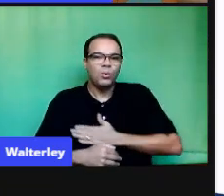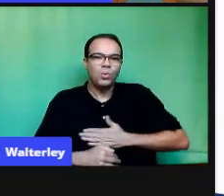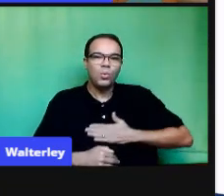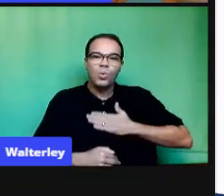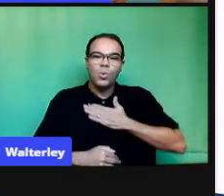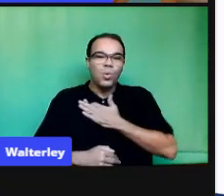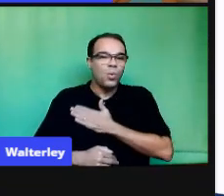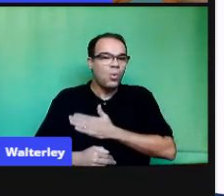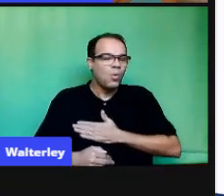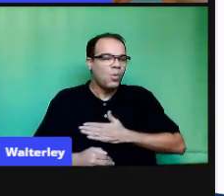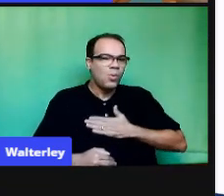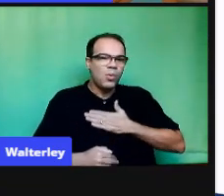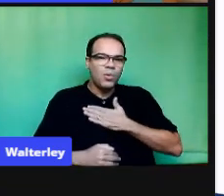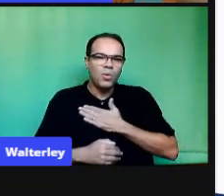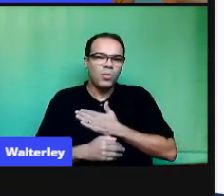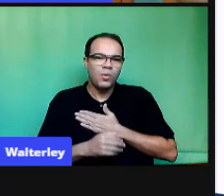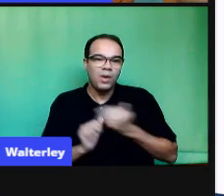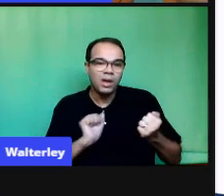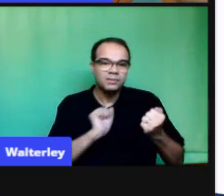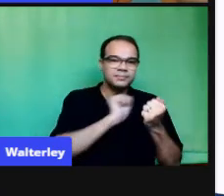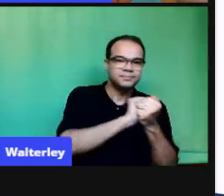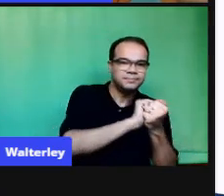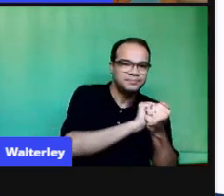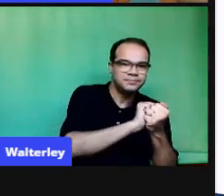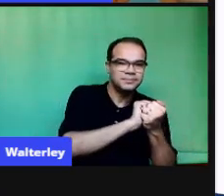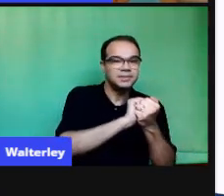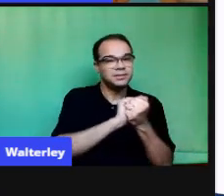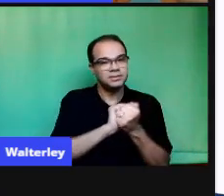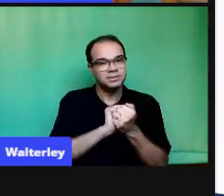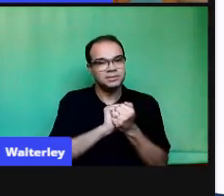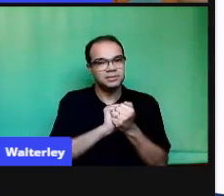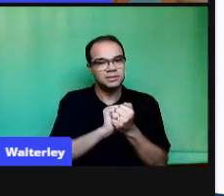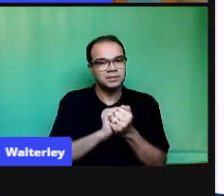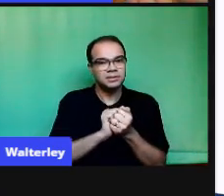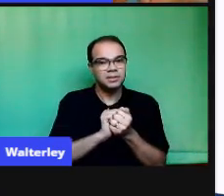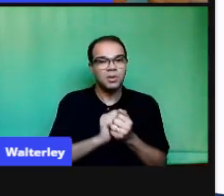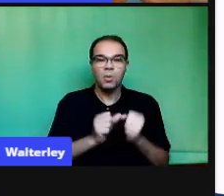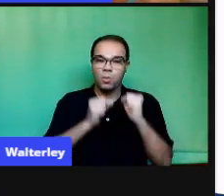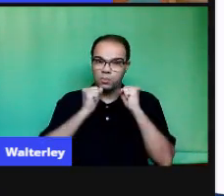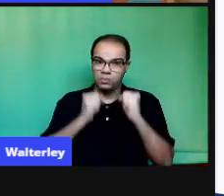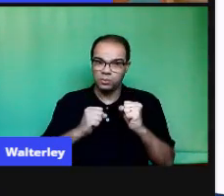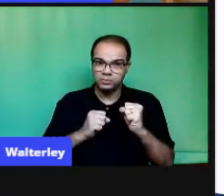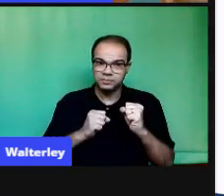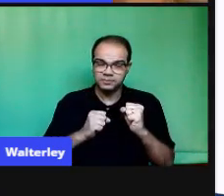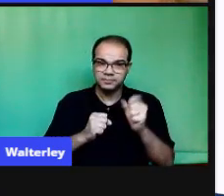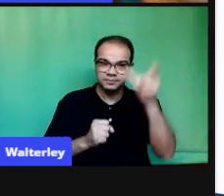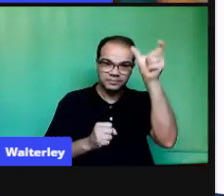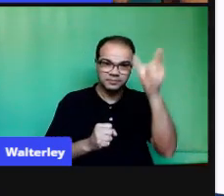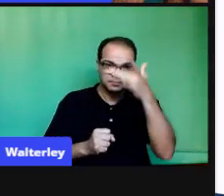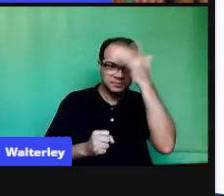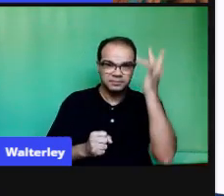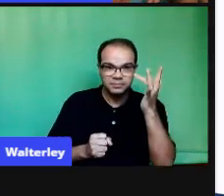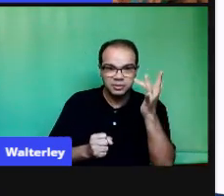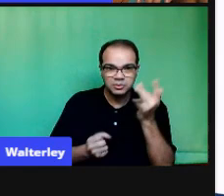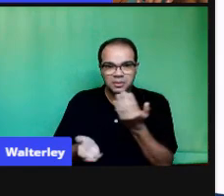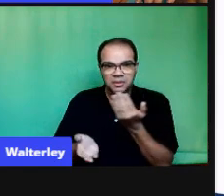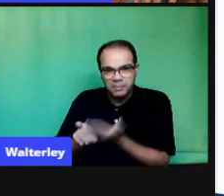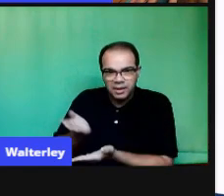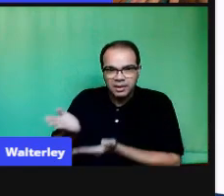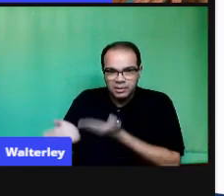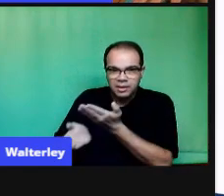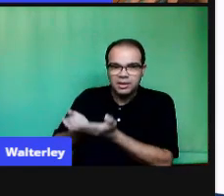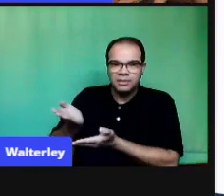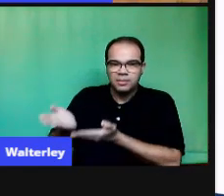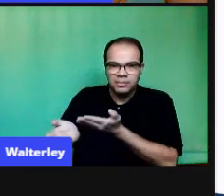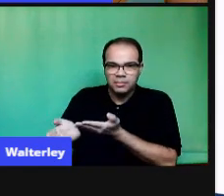proativo, que pode ser favorável ou não para que o animal se ajuste, né? E isso